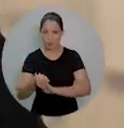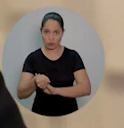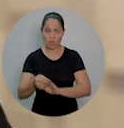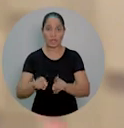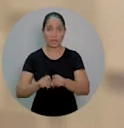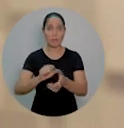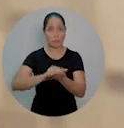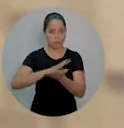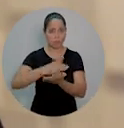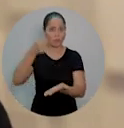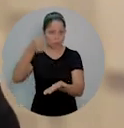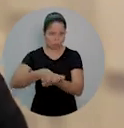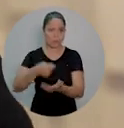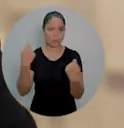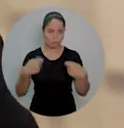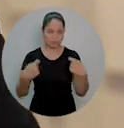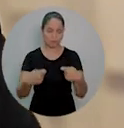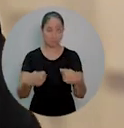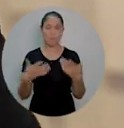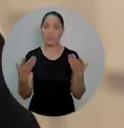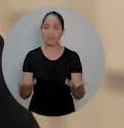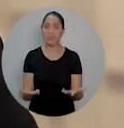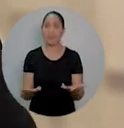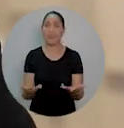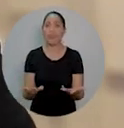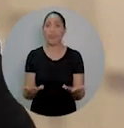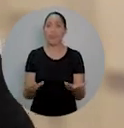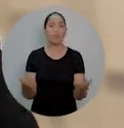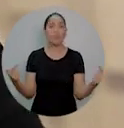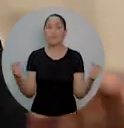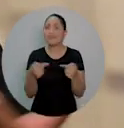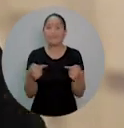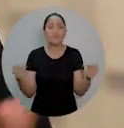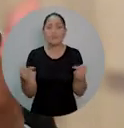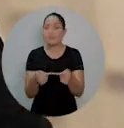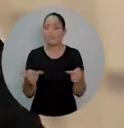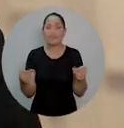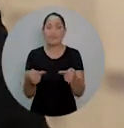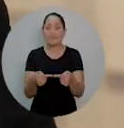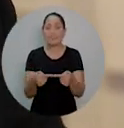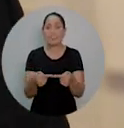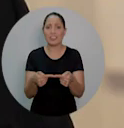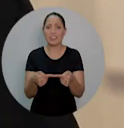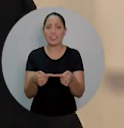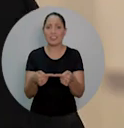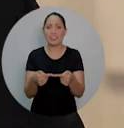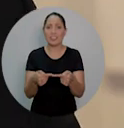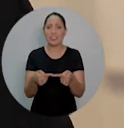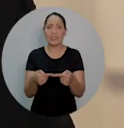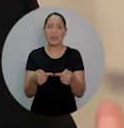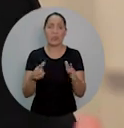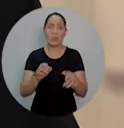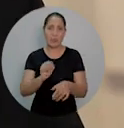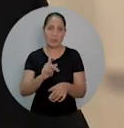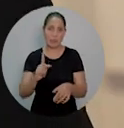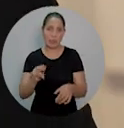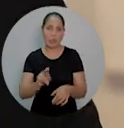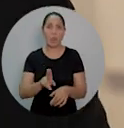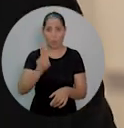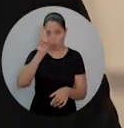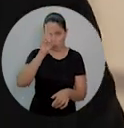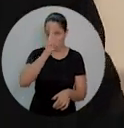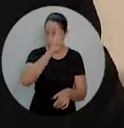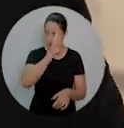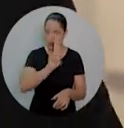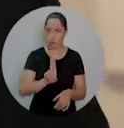Uhum. Isso é praticamente incompatível com o transporte por aplicativo, o